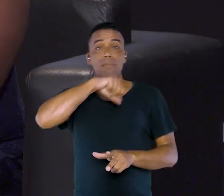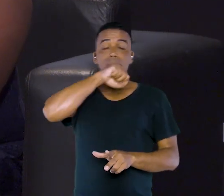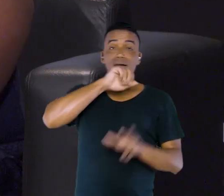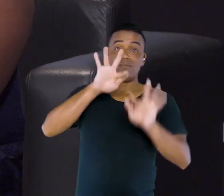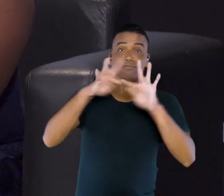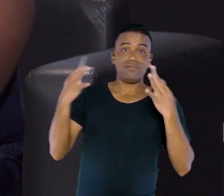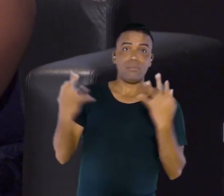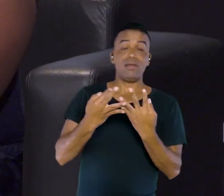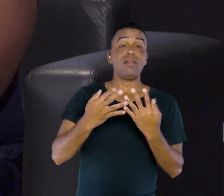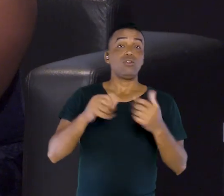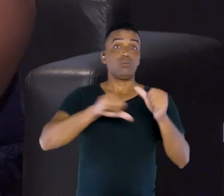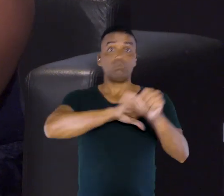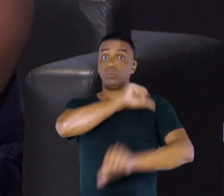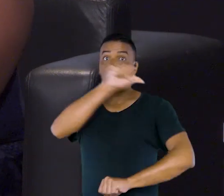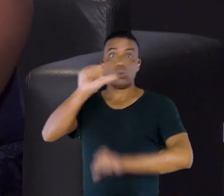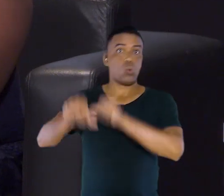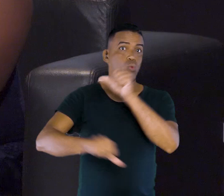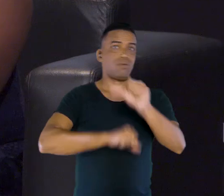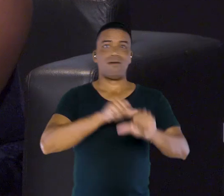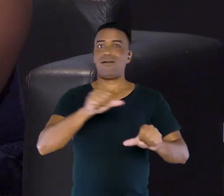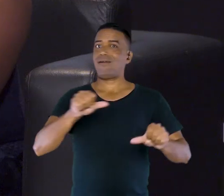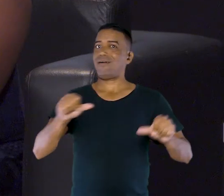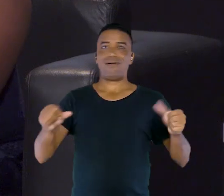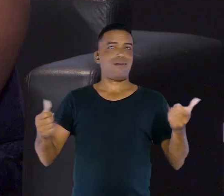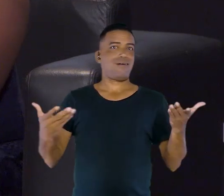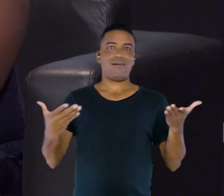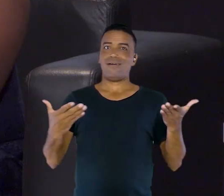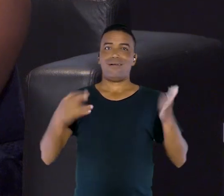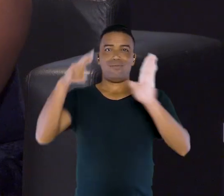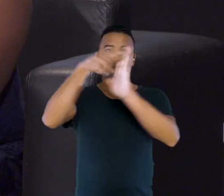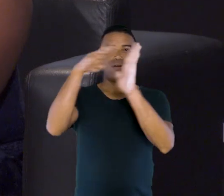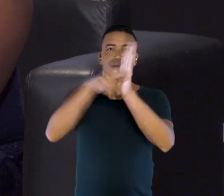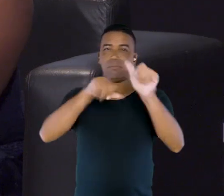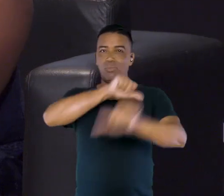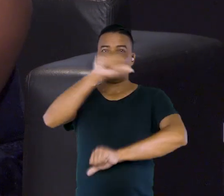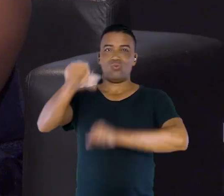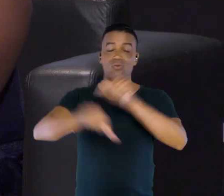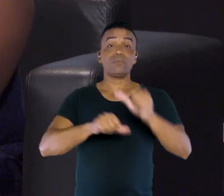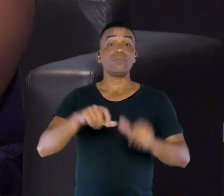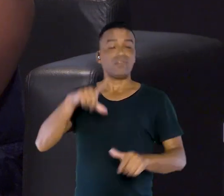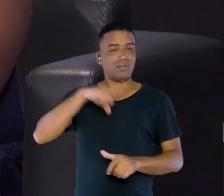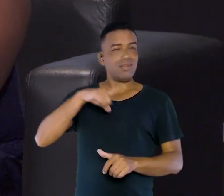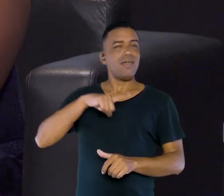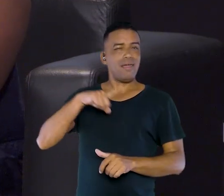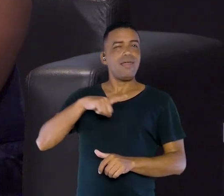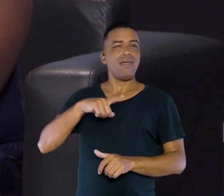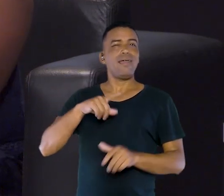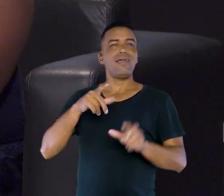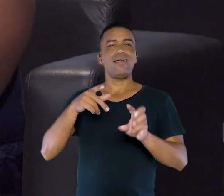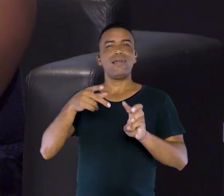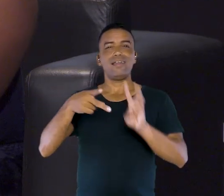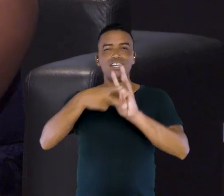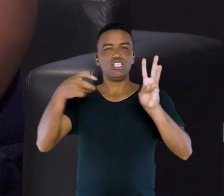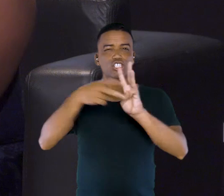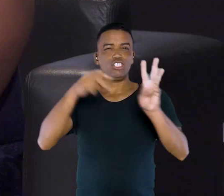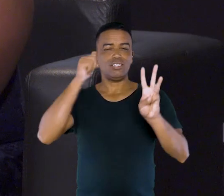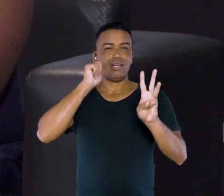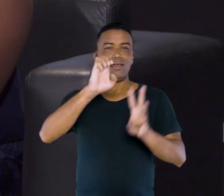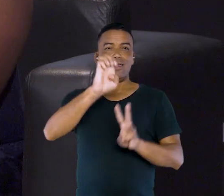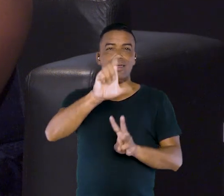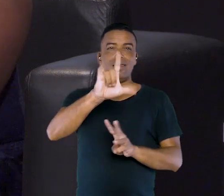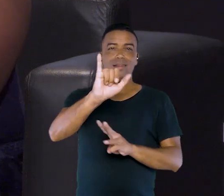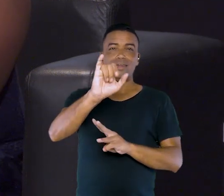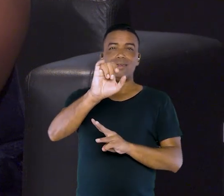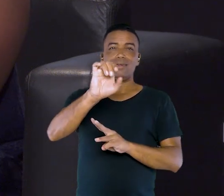tenho quebrado esse tabu, acho que nós temos quebrado esse tabu. Tem uma parenta minha, a Elisângela Baré,